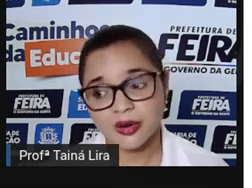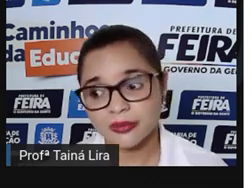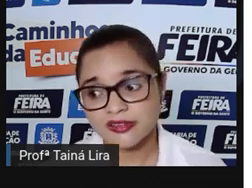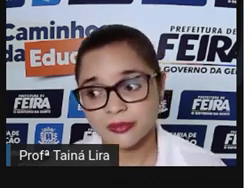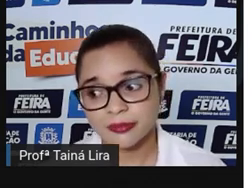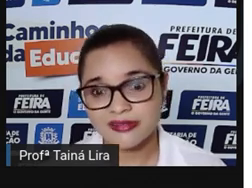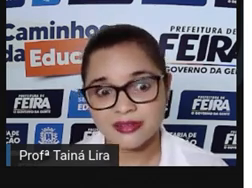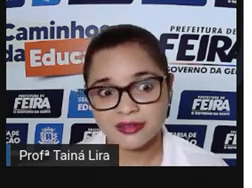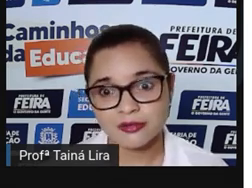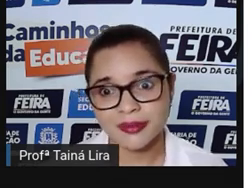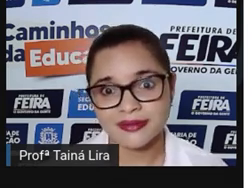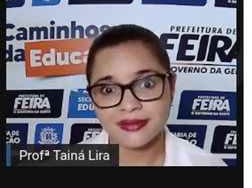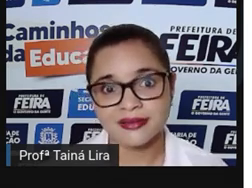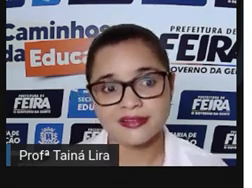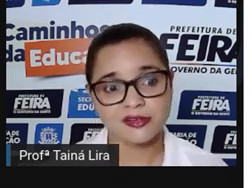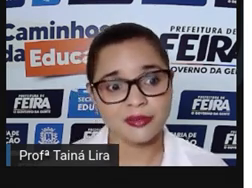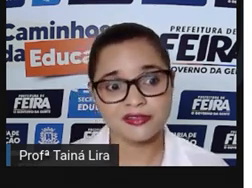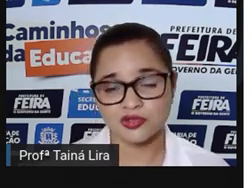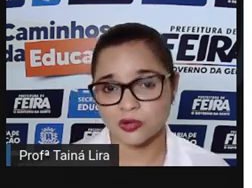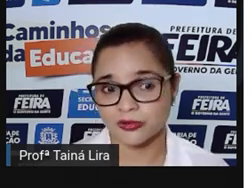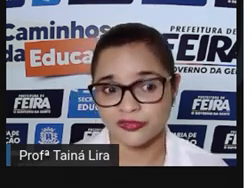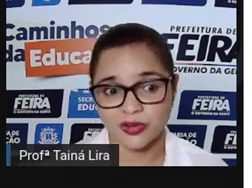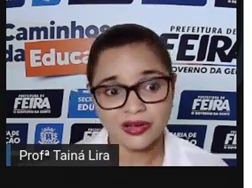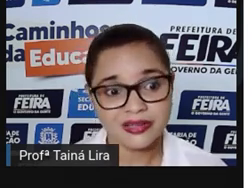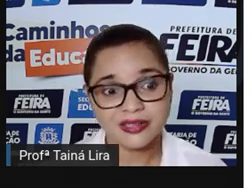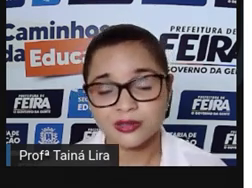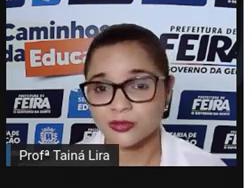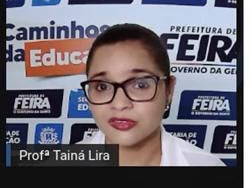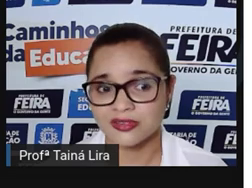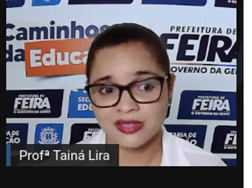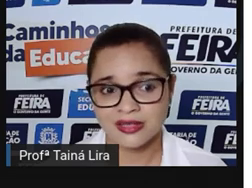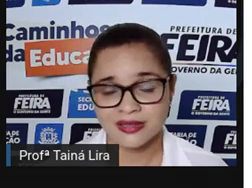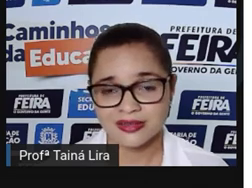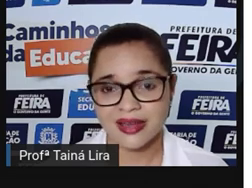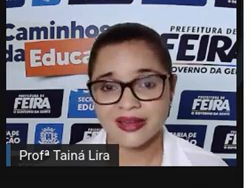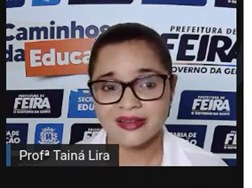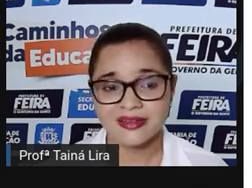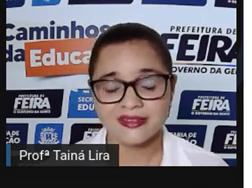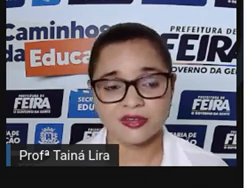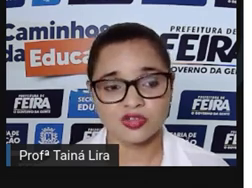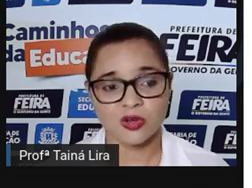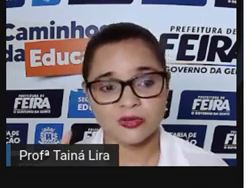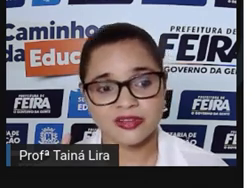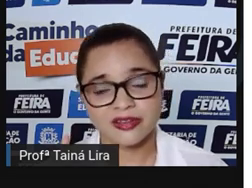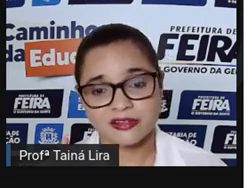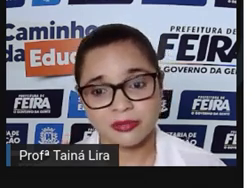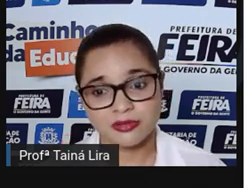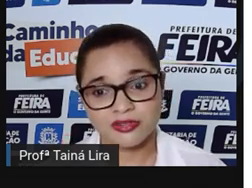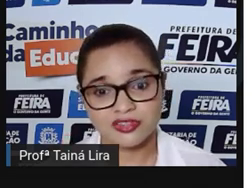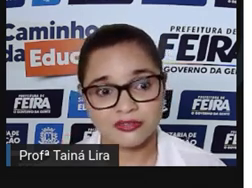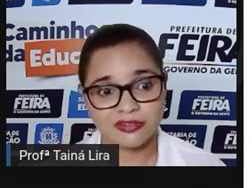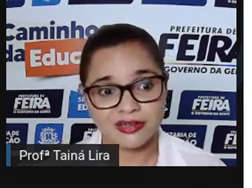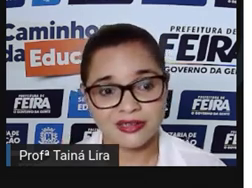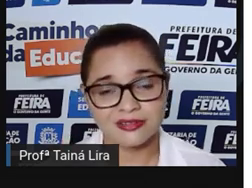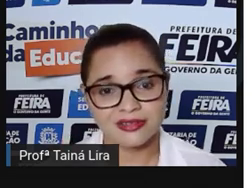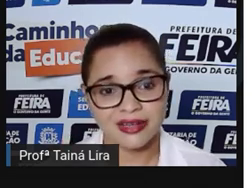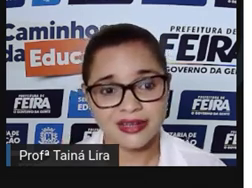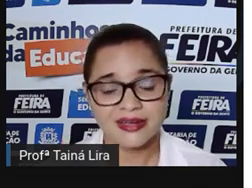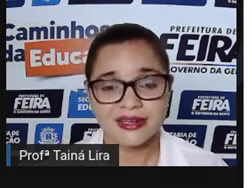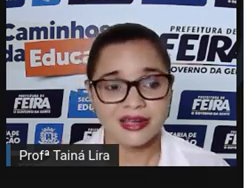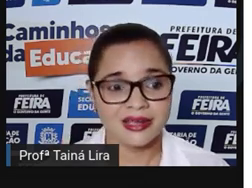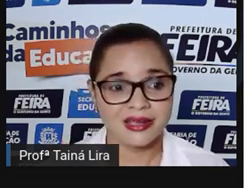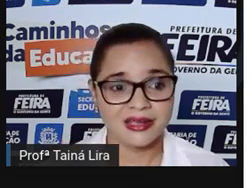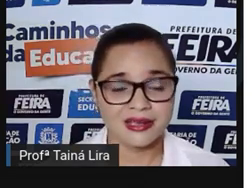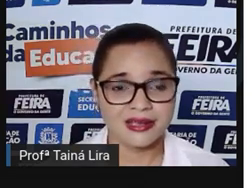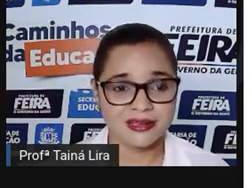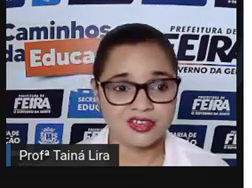que realmente são pensados para crianças, mas são jogos violentos, tá? São jogos aí que as pessoas estão falando, né,